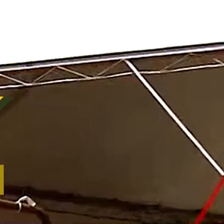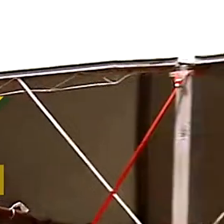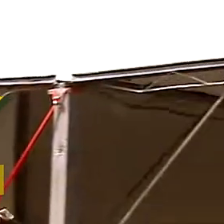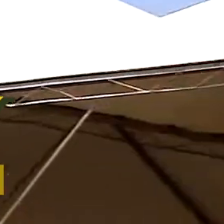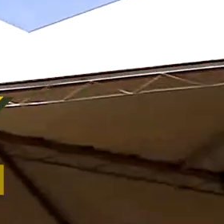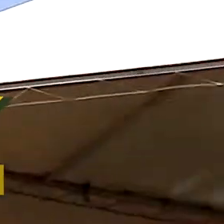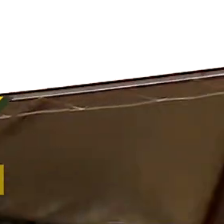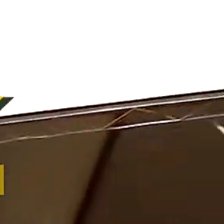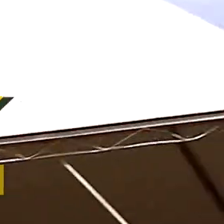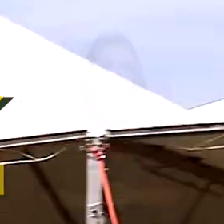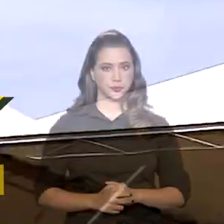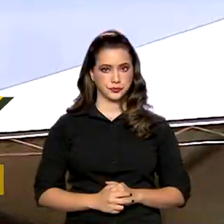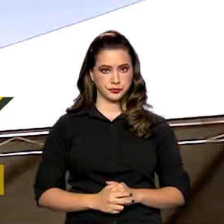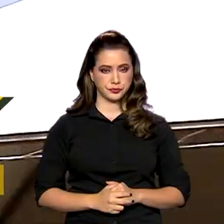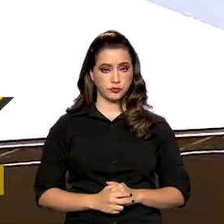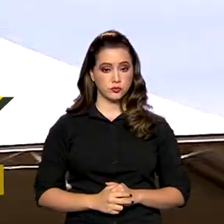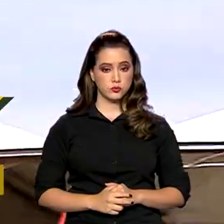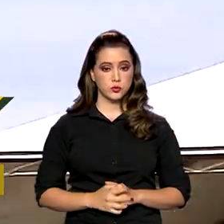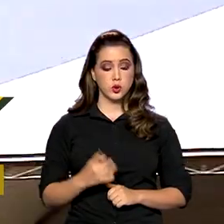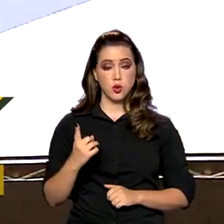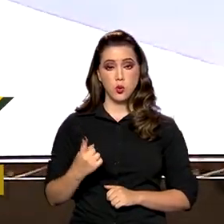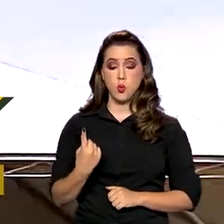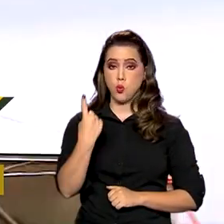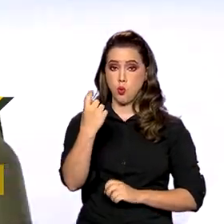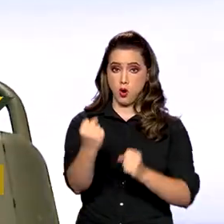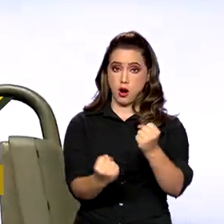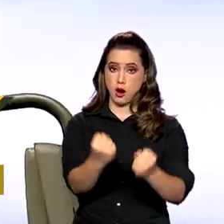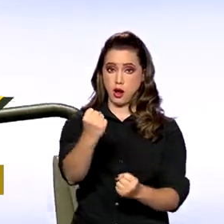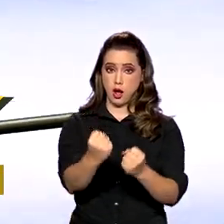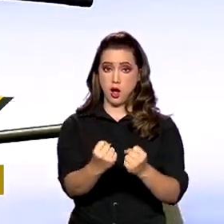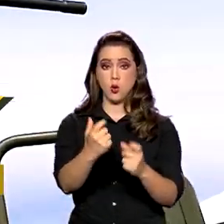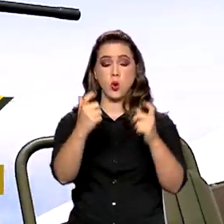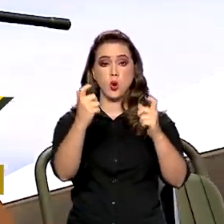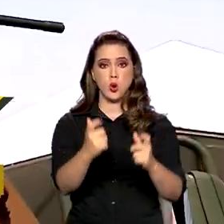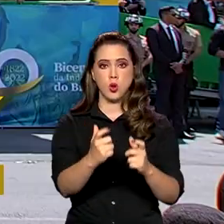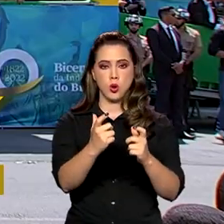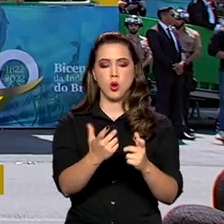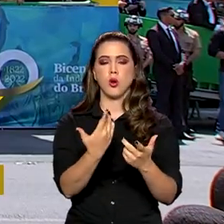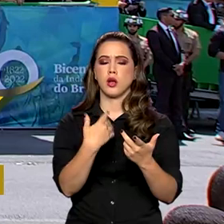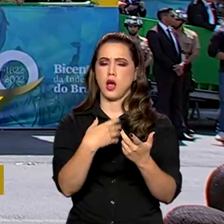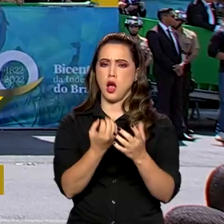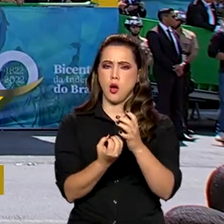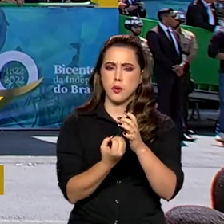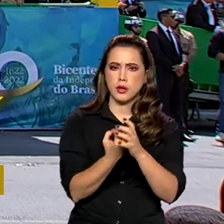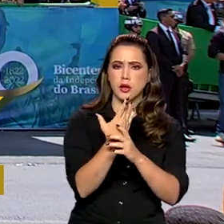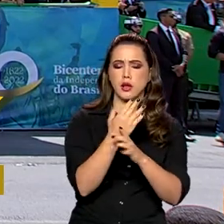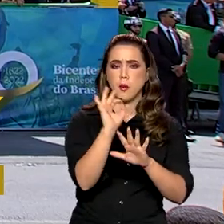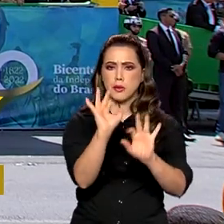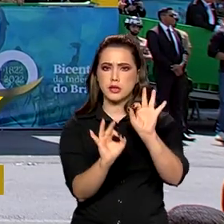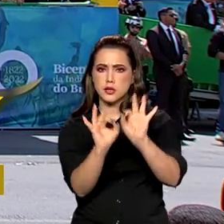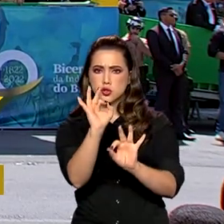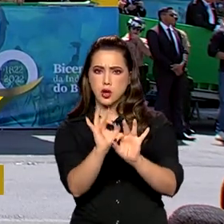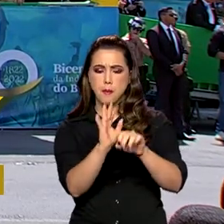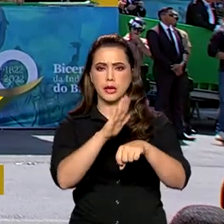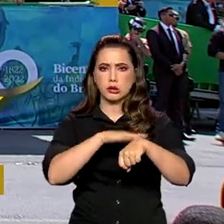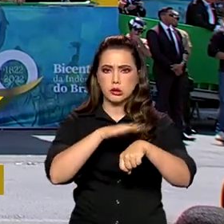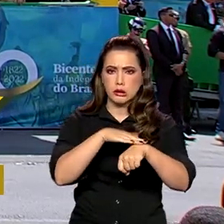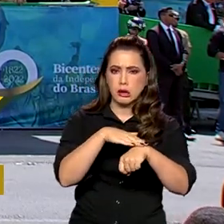Uma viatura, posto de comando e controle, responsável por criar missões de tiro e calcular o tiro. Uma